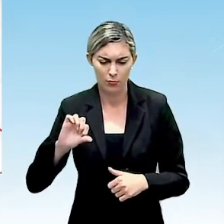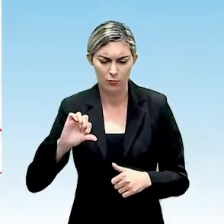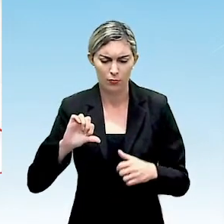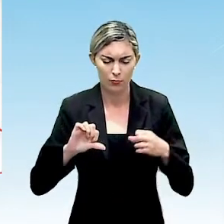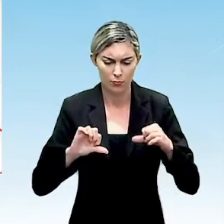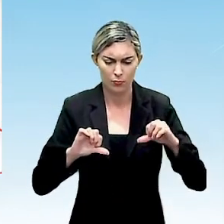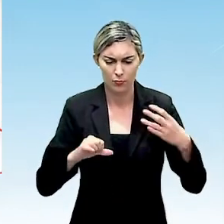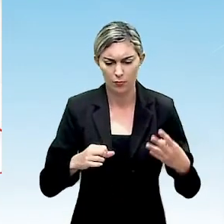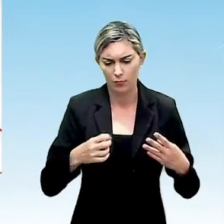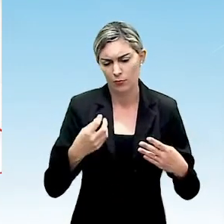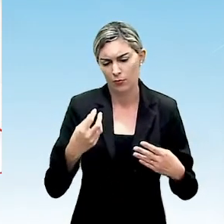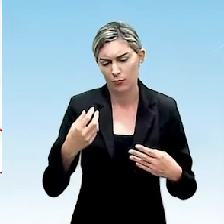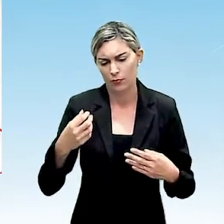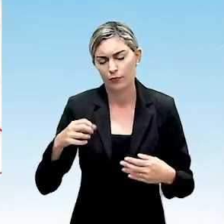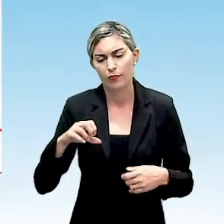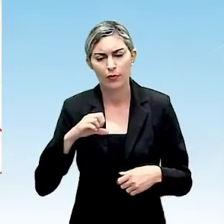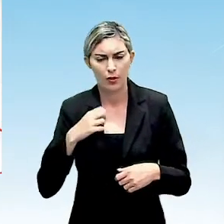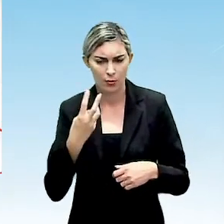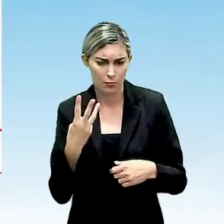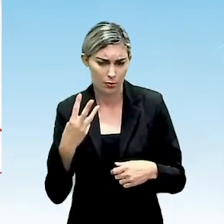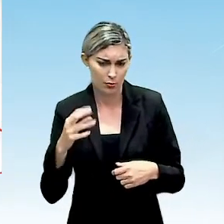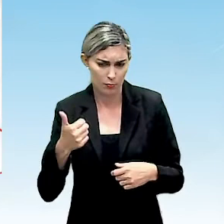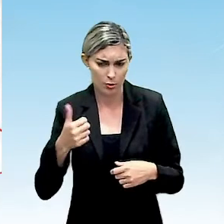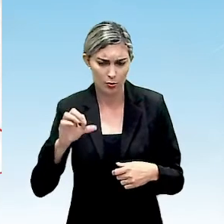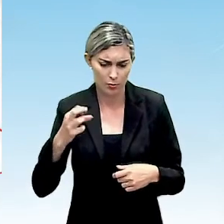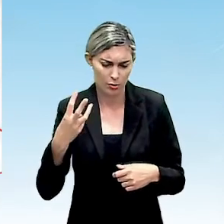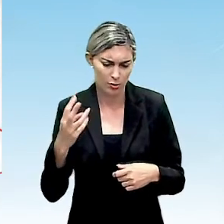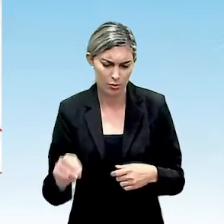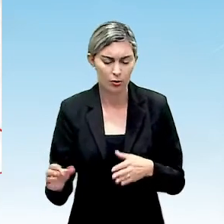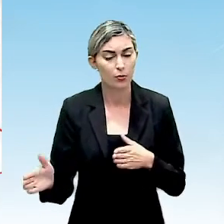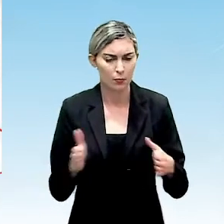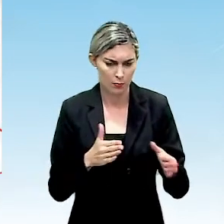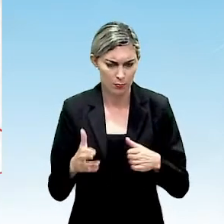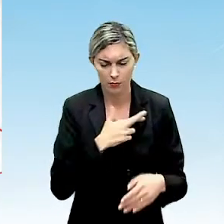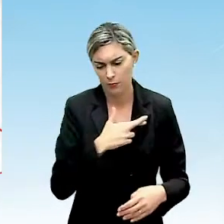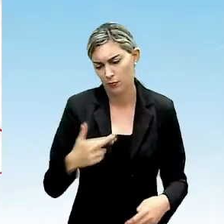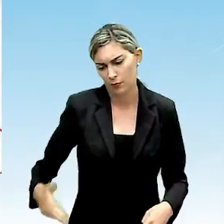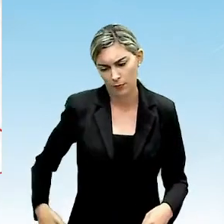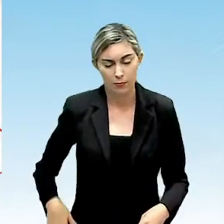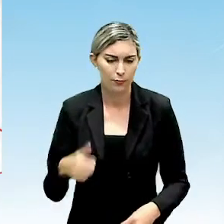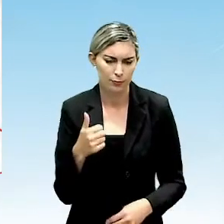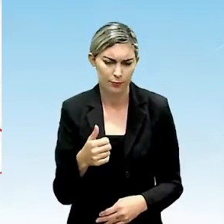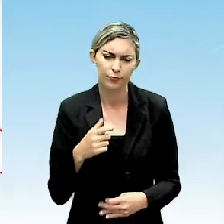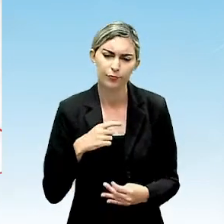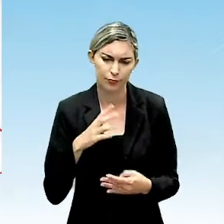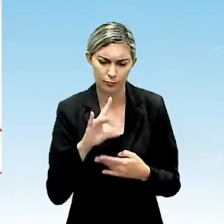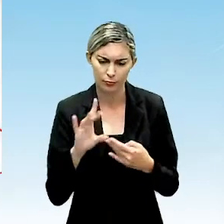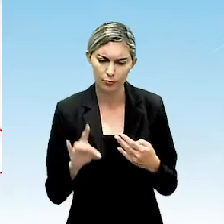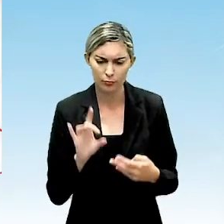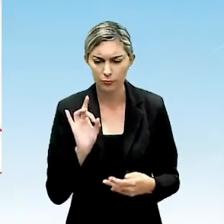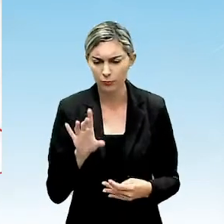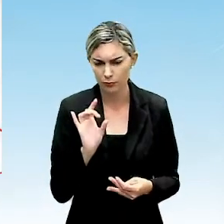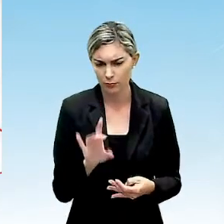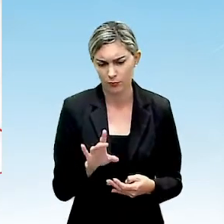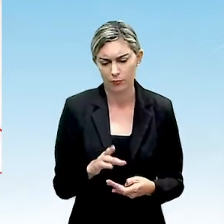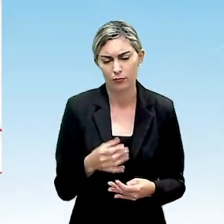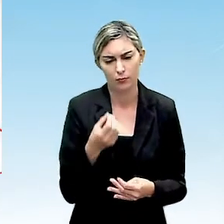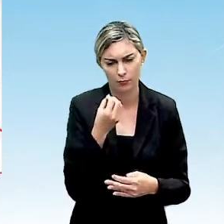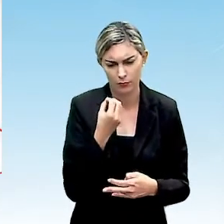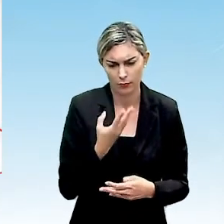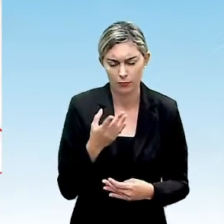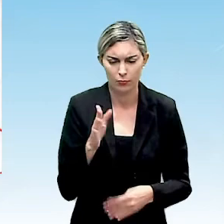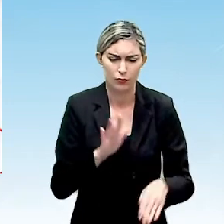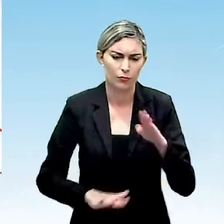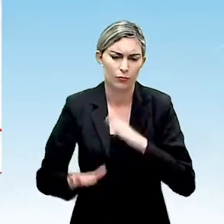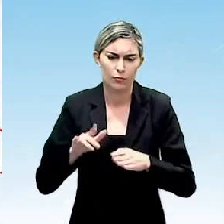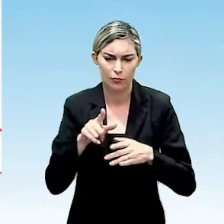de 1894 a 1930. É esse período da República. Beleza? Só um detalhe. Bom, cuidado para você